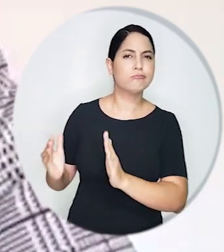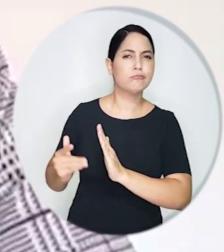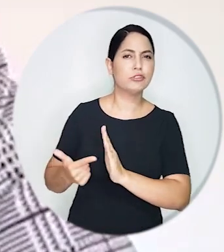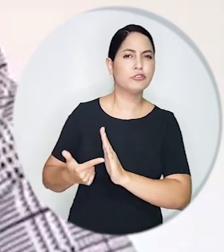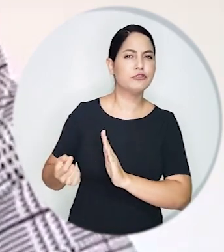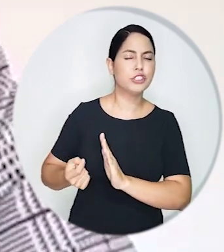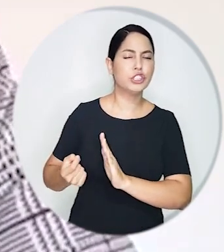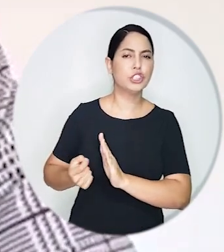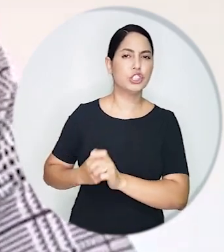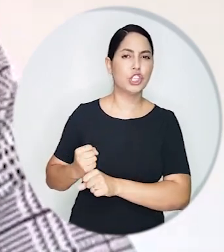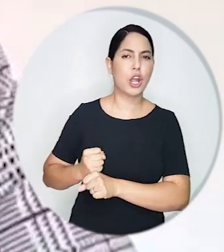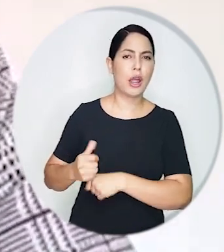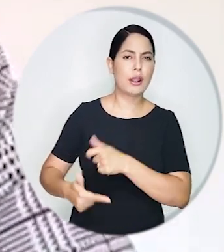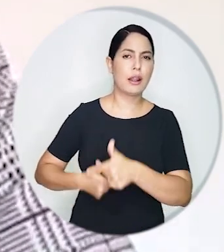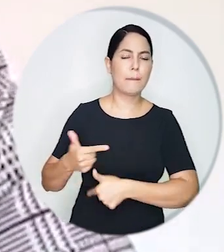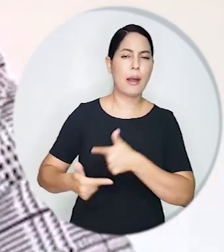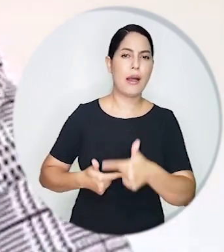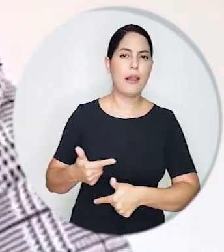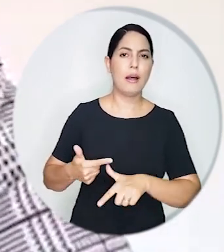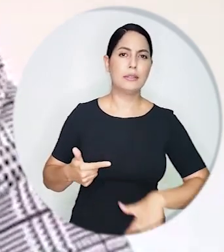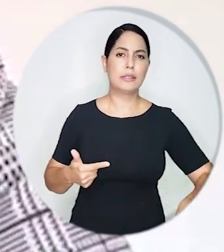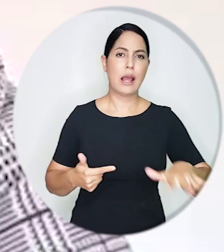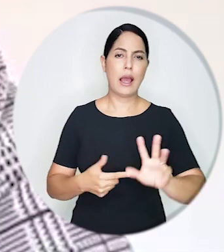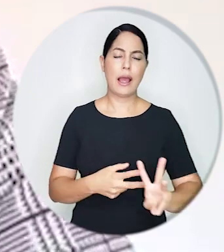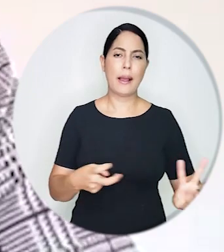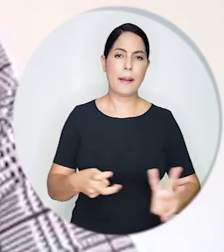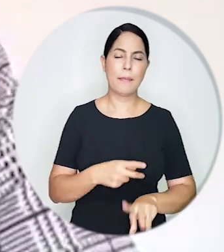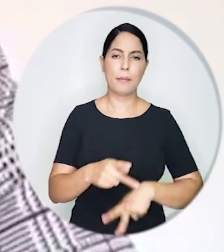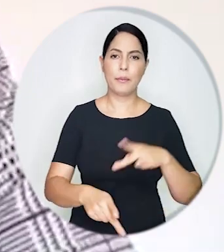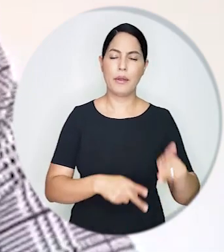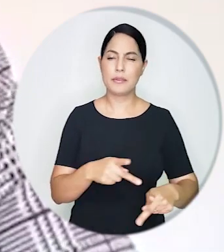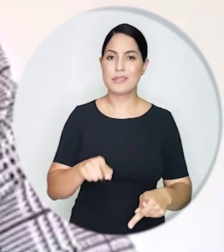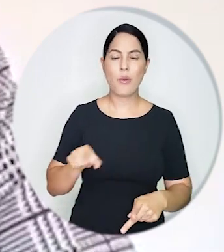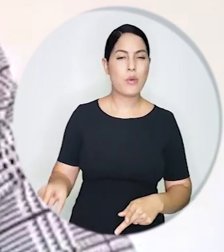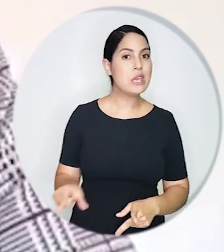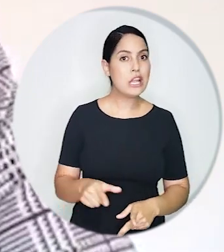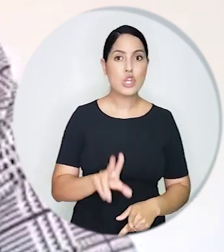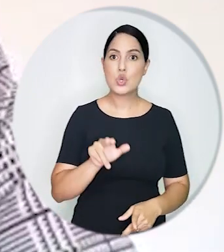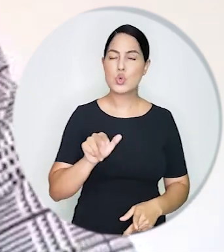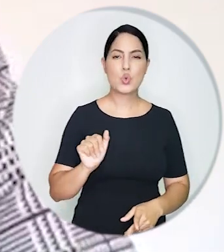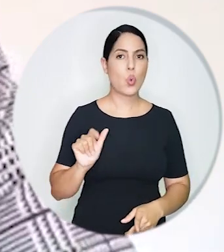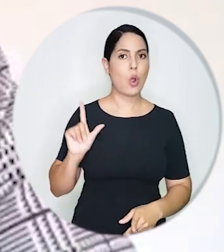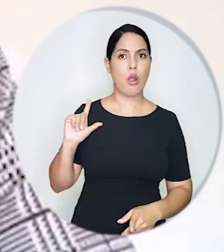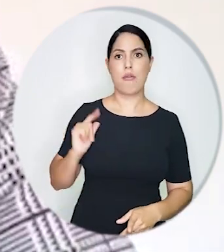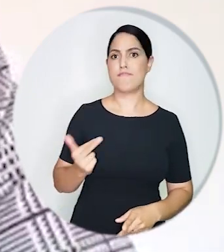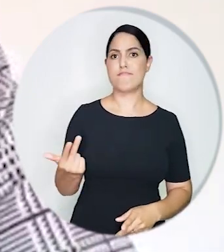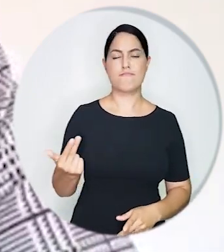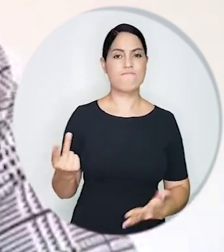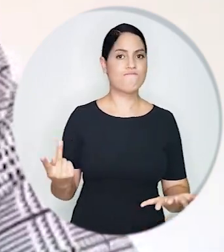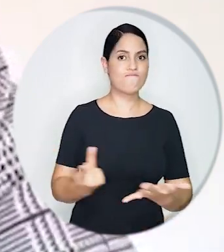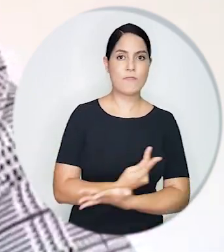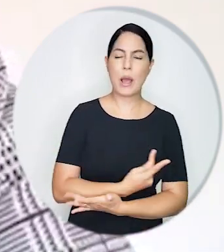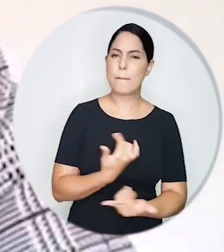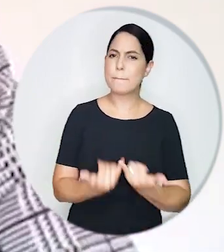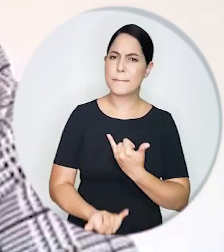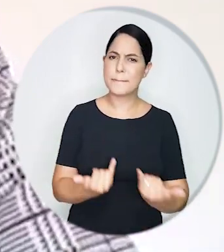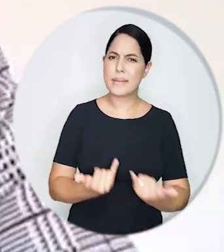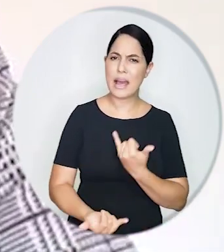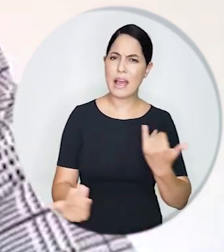experiência no Brasil com essa atuação só com povos indígenas, nunca tinha visto uma situação dessa, e ele se